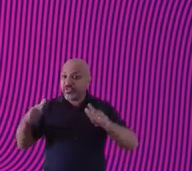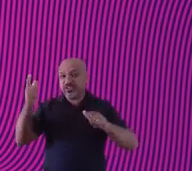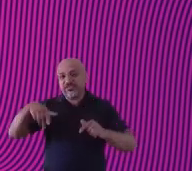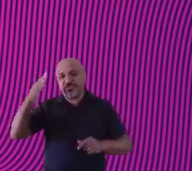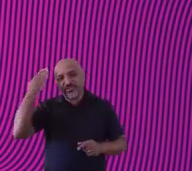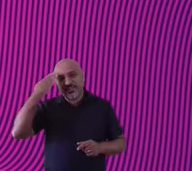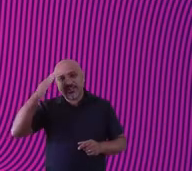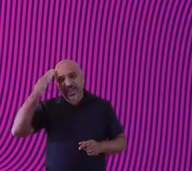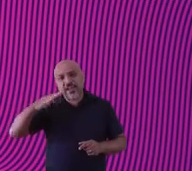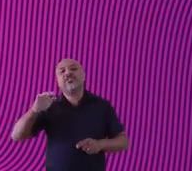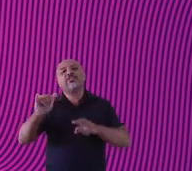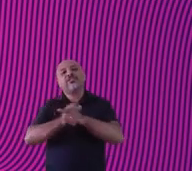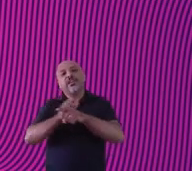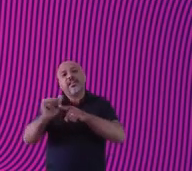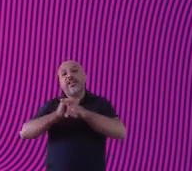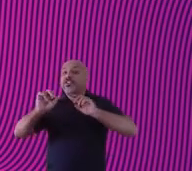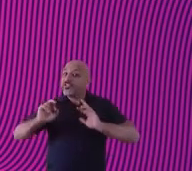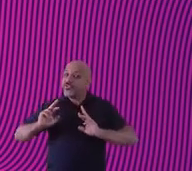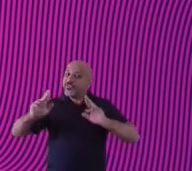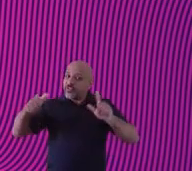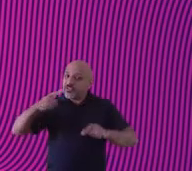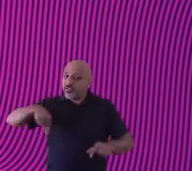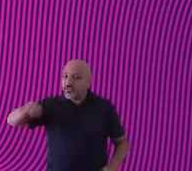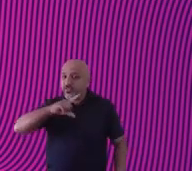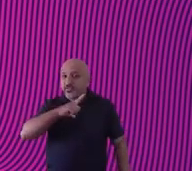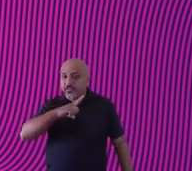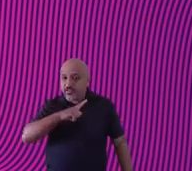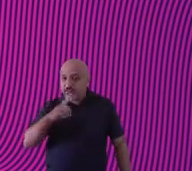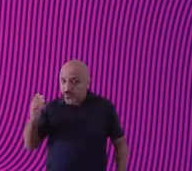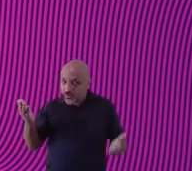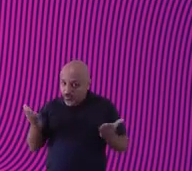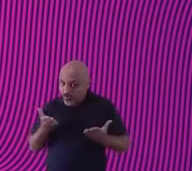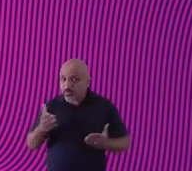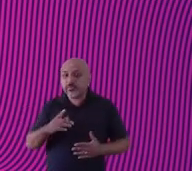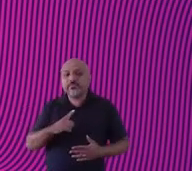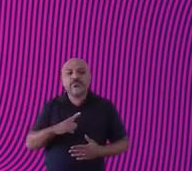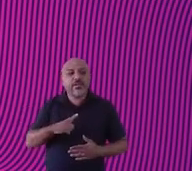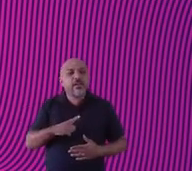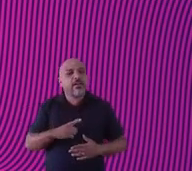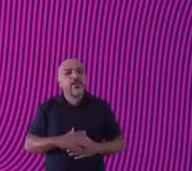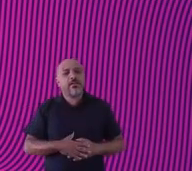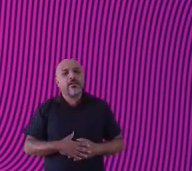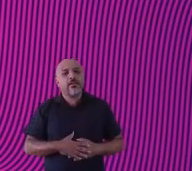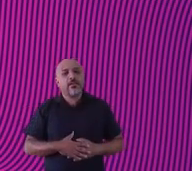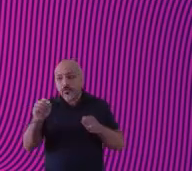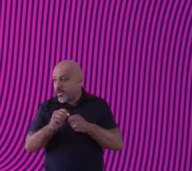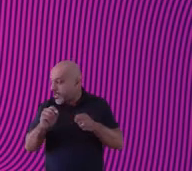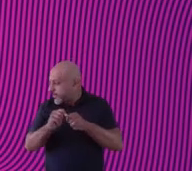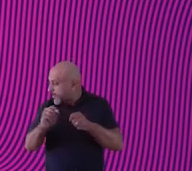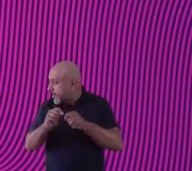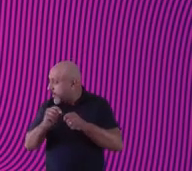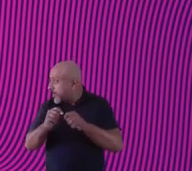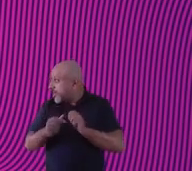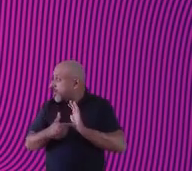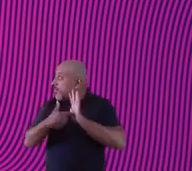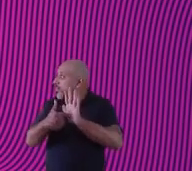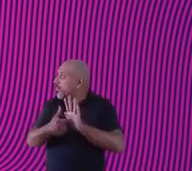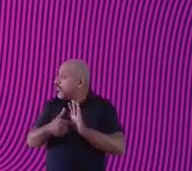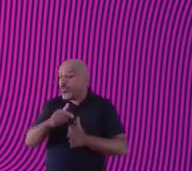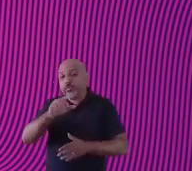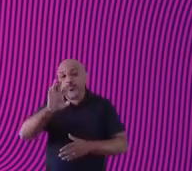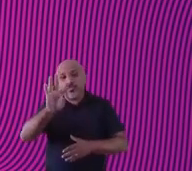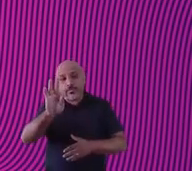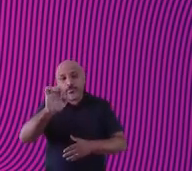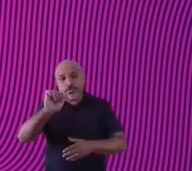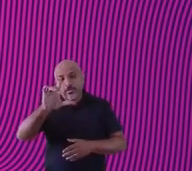e a estratégia diferenciada que a gente tem em mãos hoje passa por isso vou fazer é o o também que